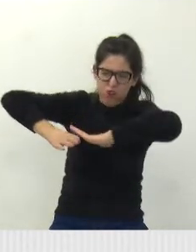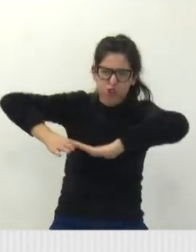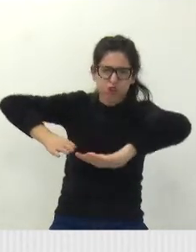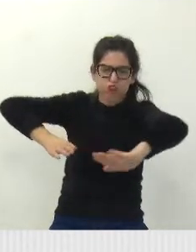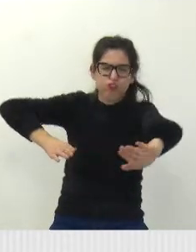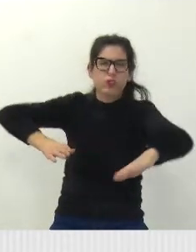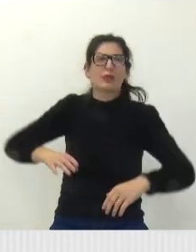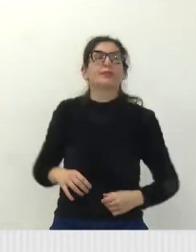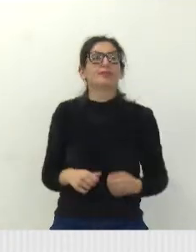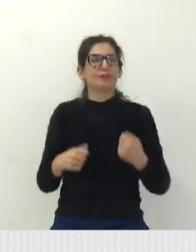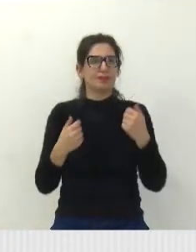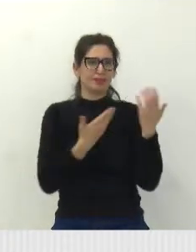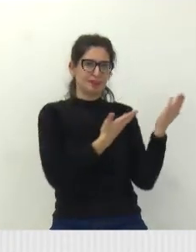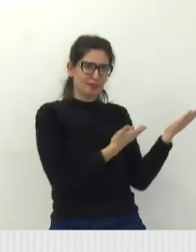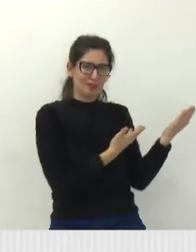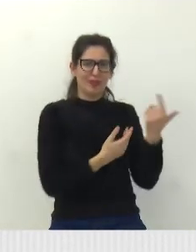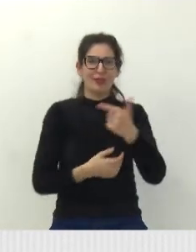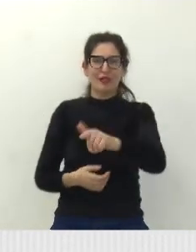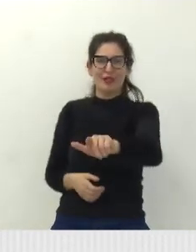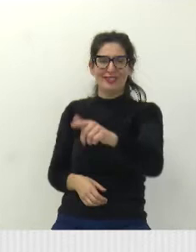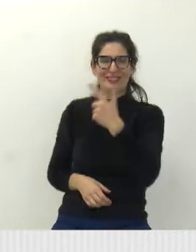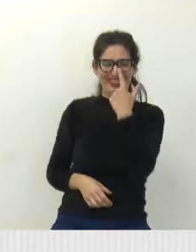Colinas. Próximo.